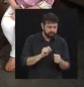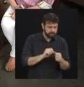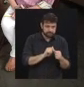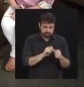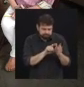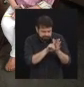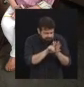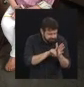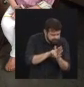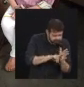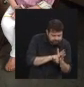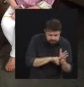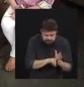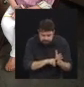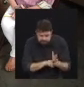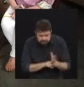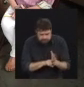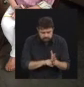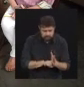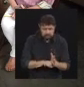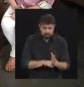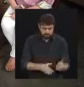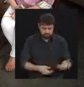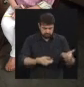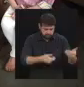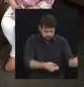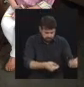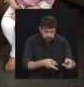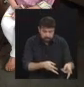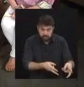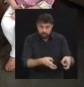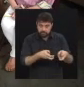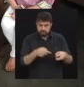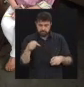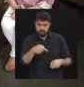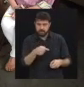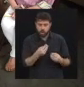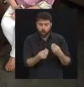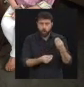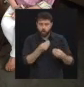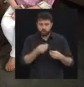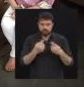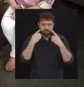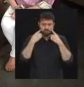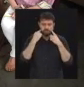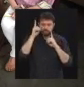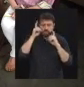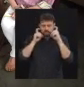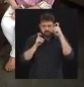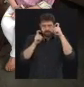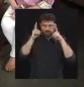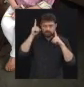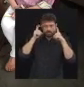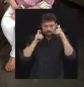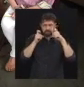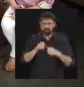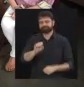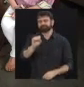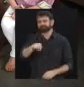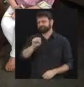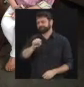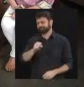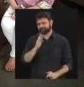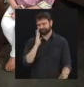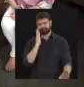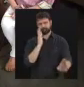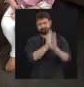fez exames na Amanda para detectar a função dos músculos, né, e aí